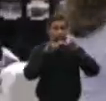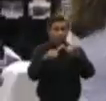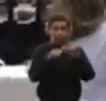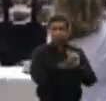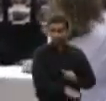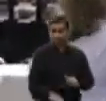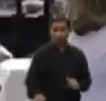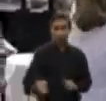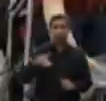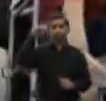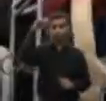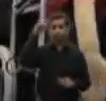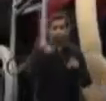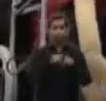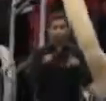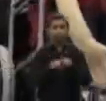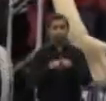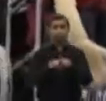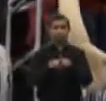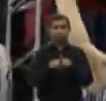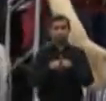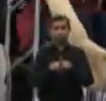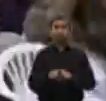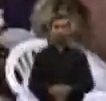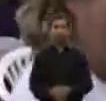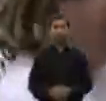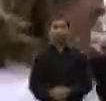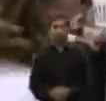informações para crianças e adultos. E eles adoraram.